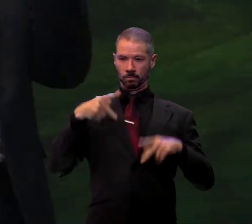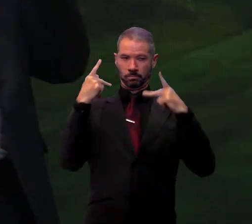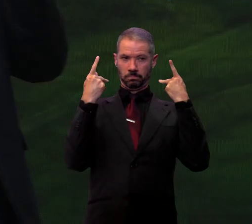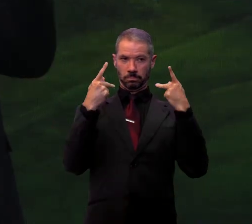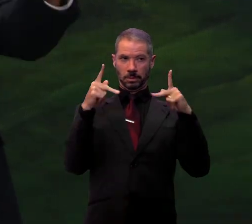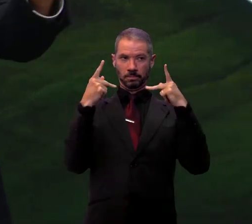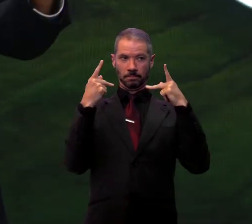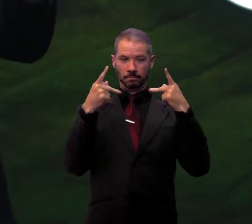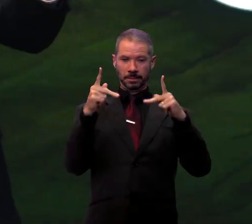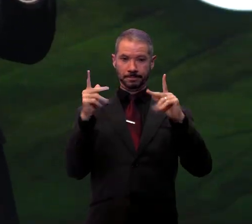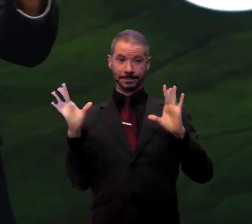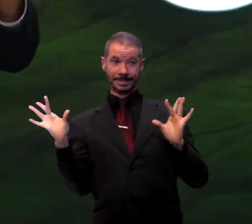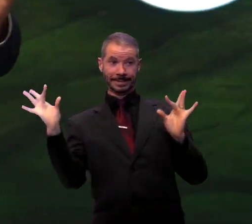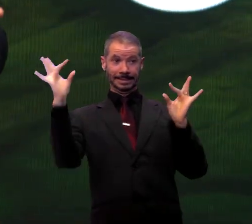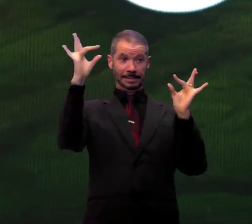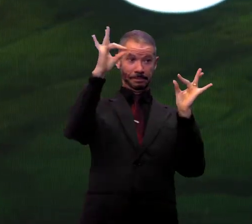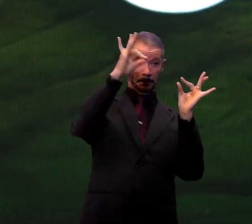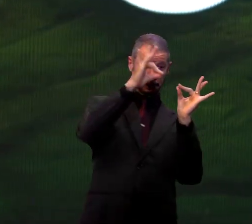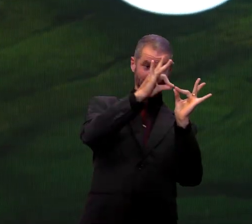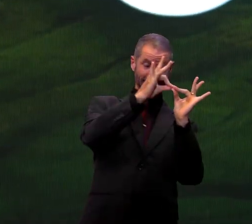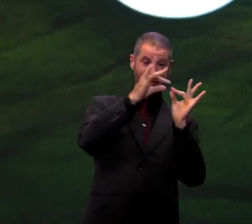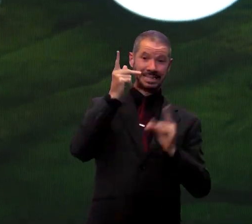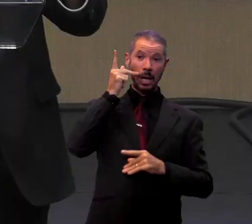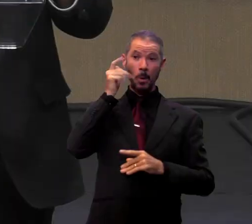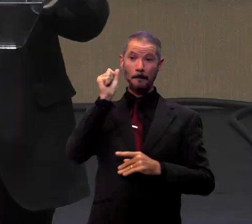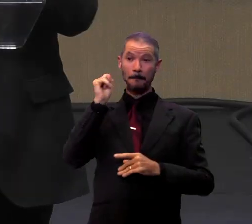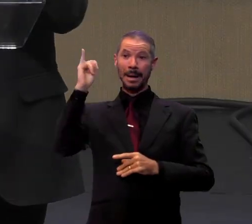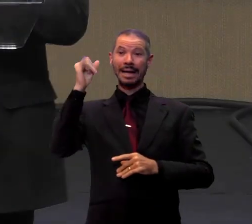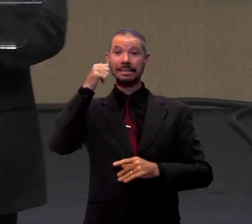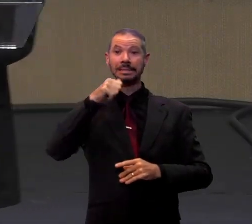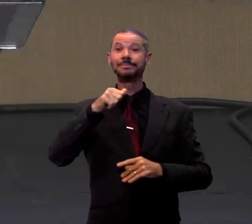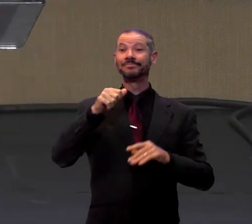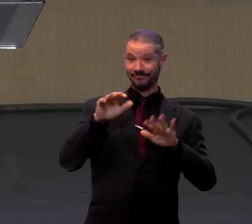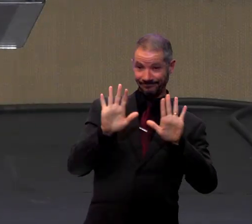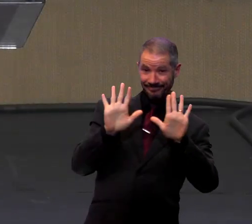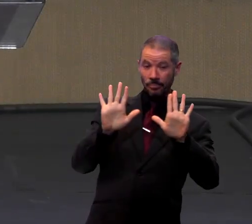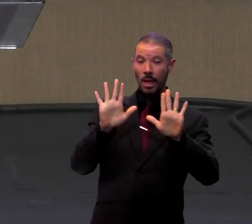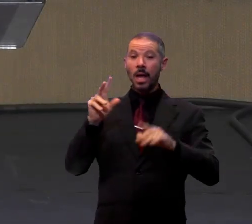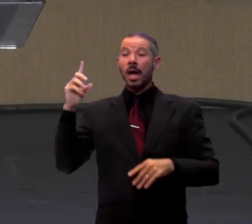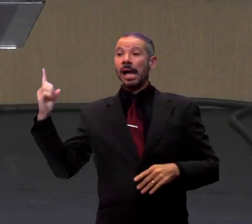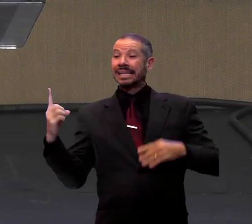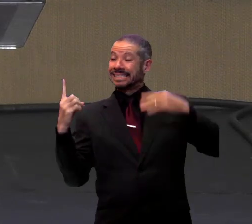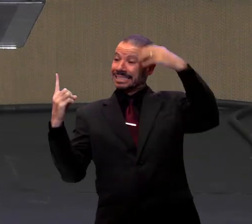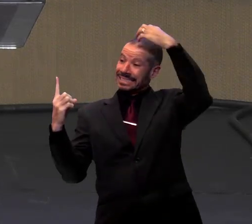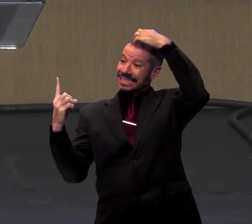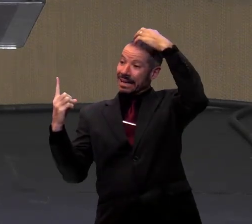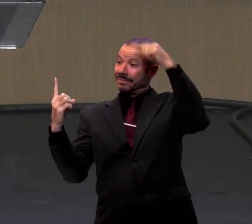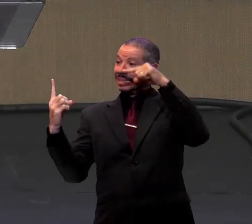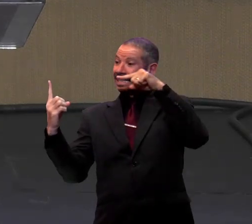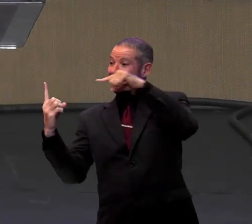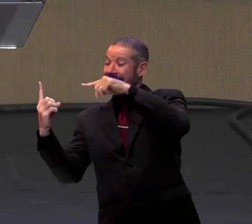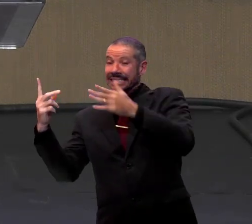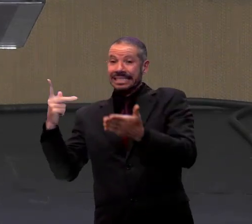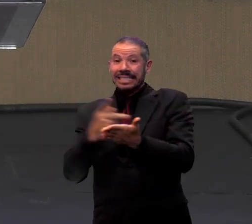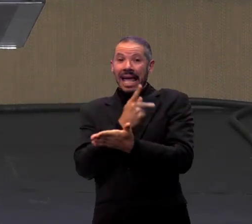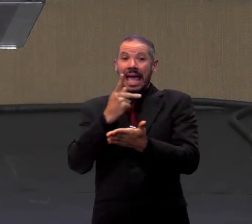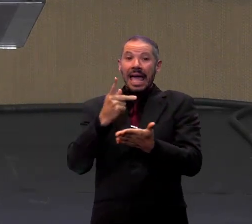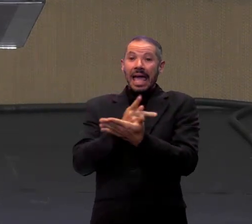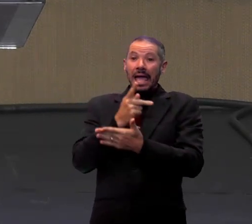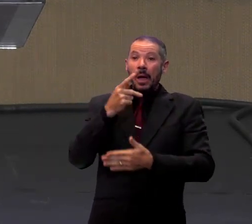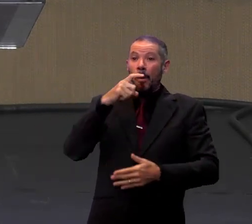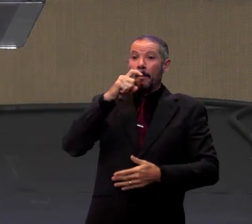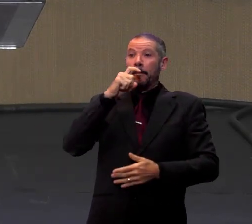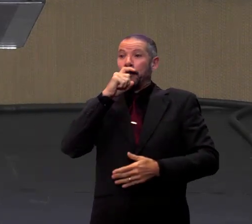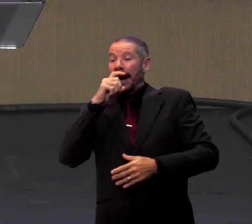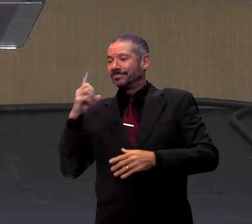palavra específica aos pais, lembrando de Davi e alguns dos erros que Davi cometeu como pai, dizendo: olha,